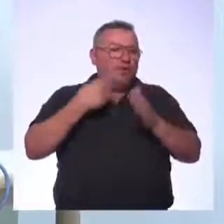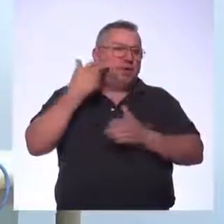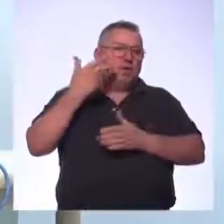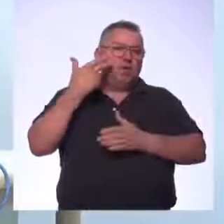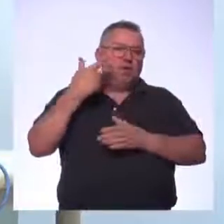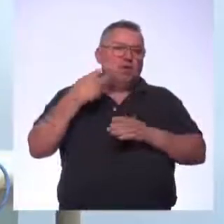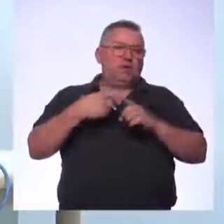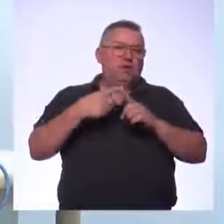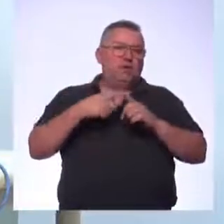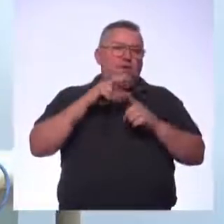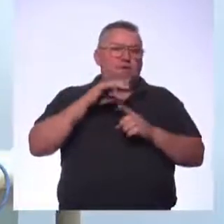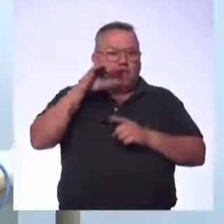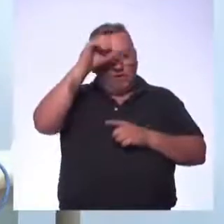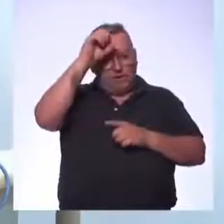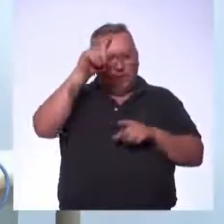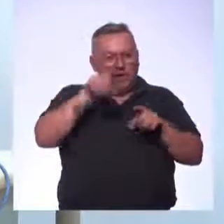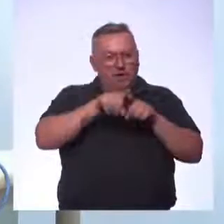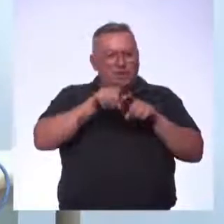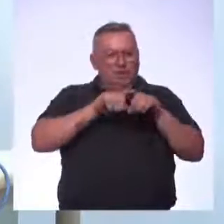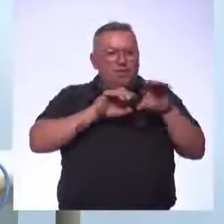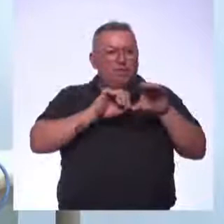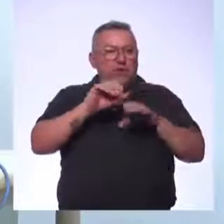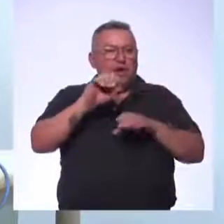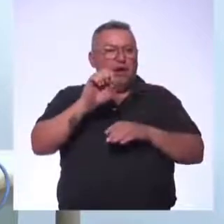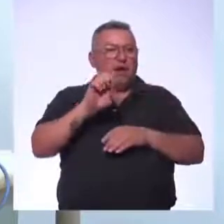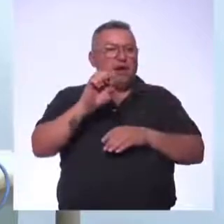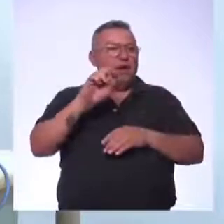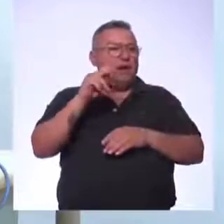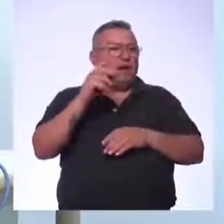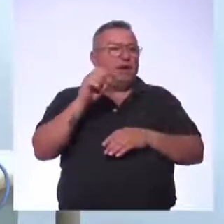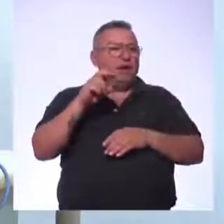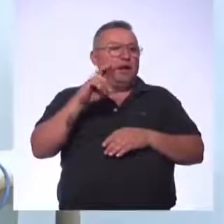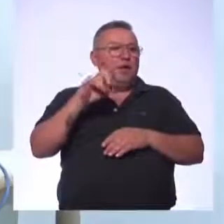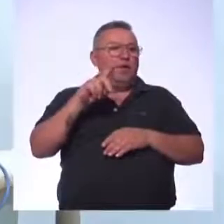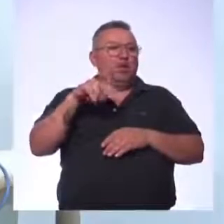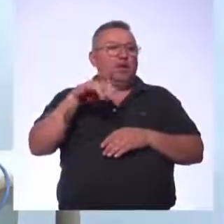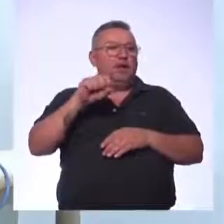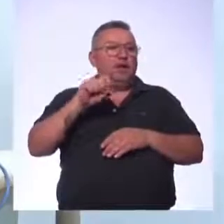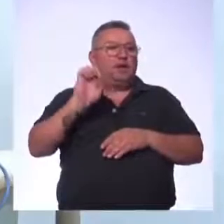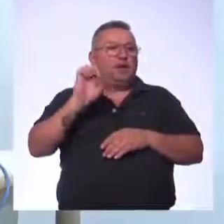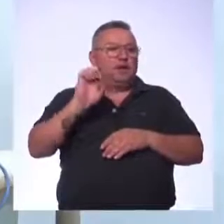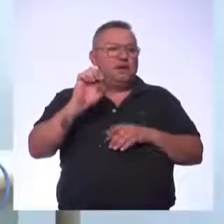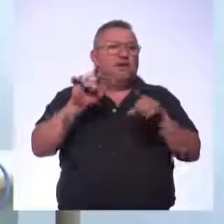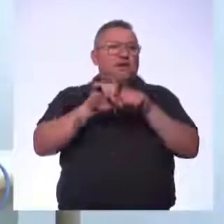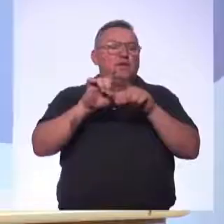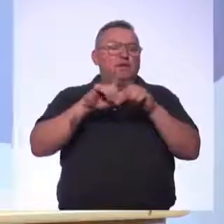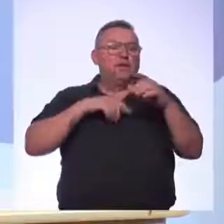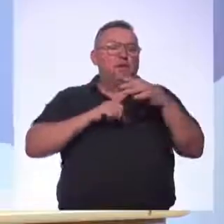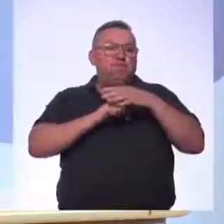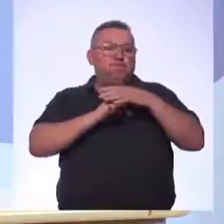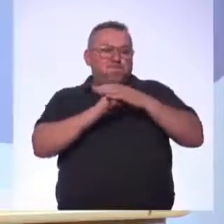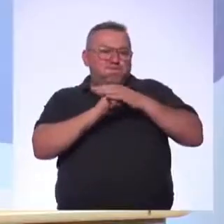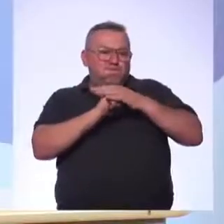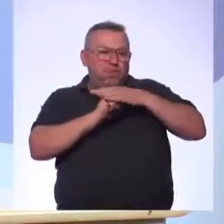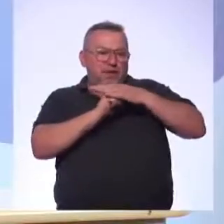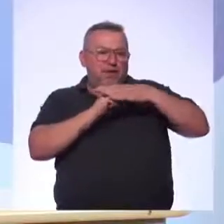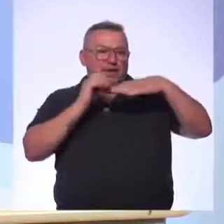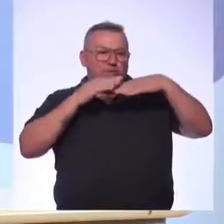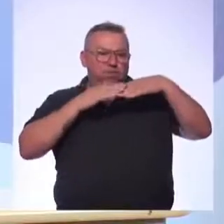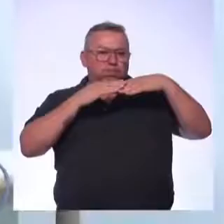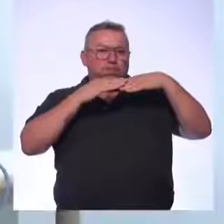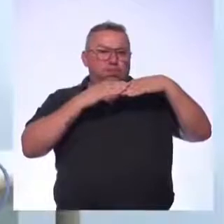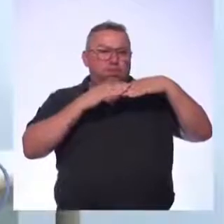até porque vocês vão aprender o movimento de epirogênese e vai ver que existe uma pressão muito grande na placa tectônica. Então, vai ter,